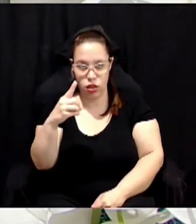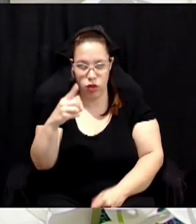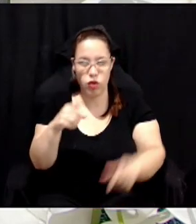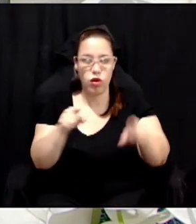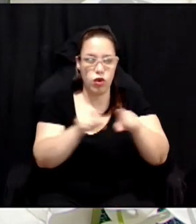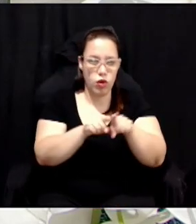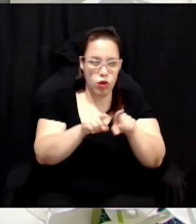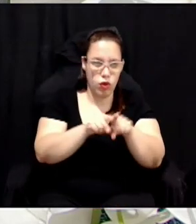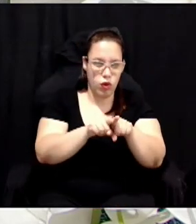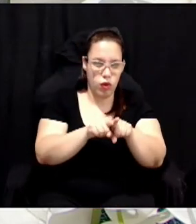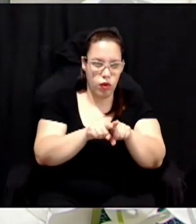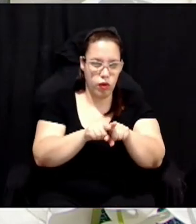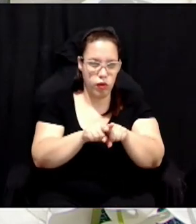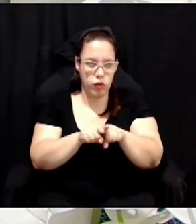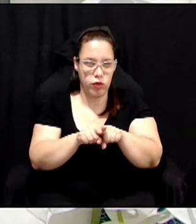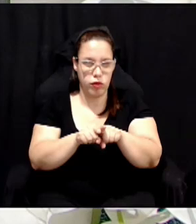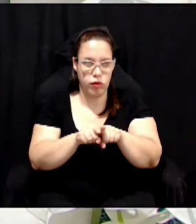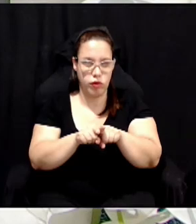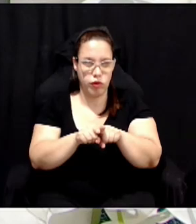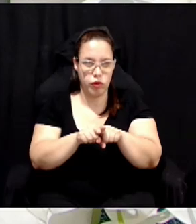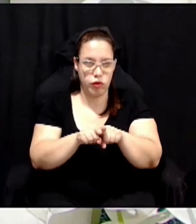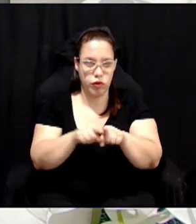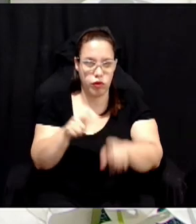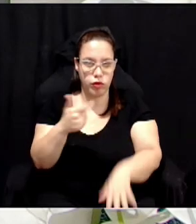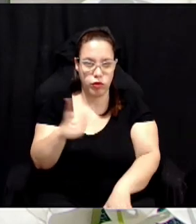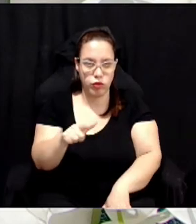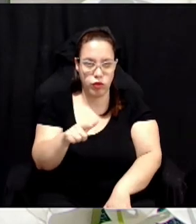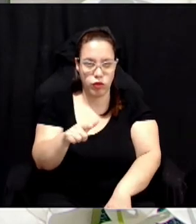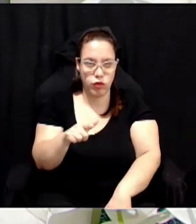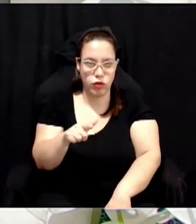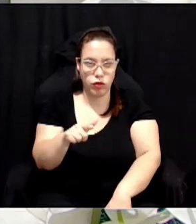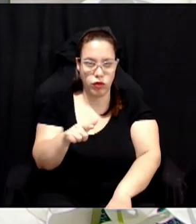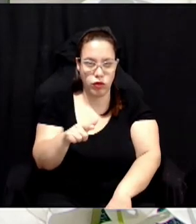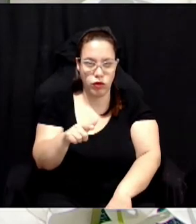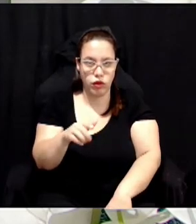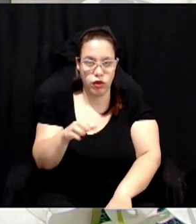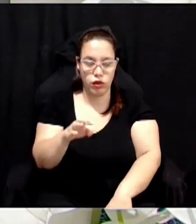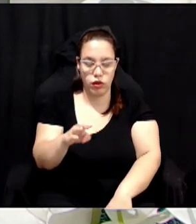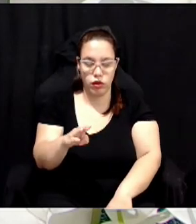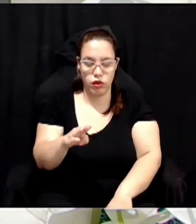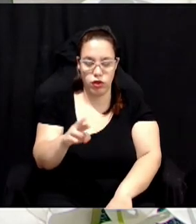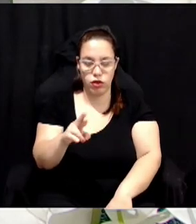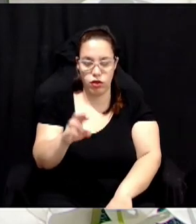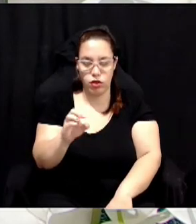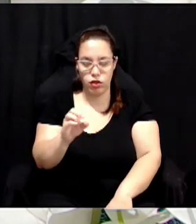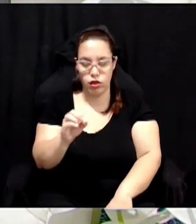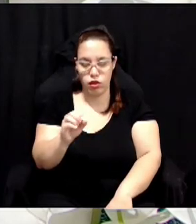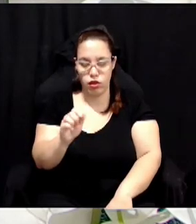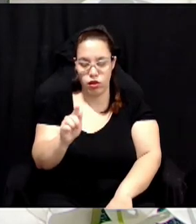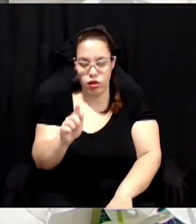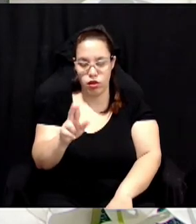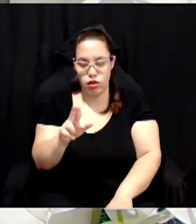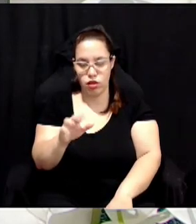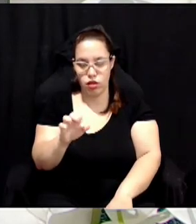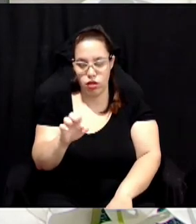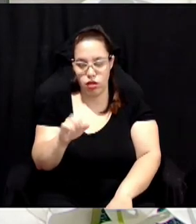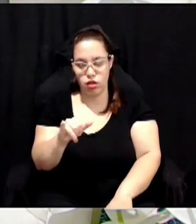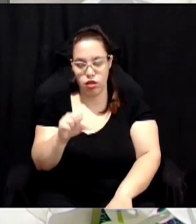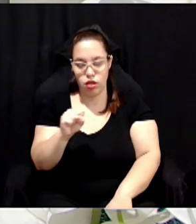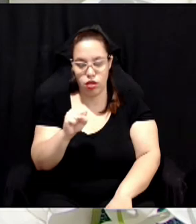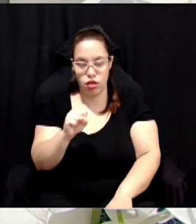também, de novo aqui, broquéis, né, professor? Isso. Cruz e Souza. Isso, e